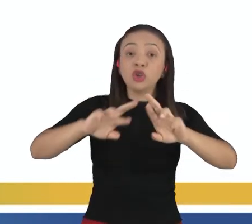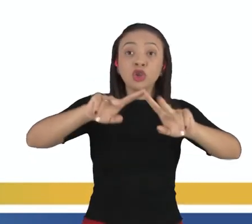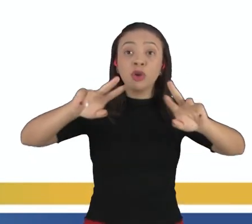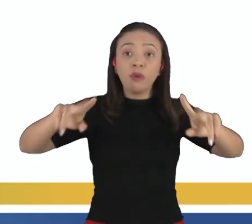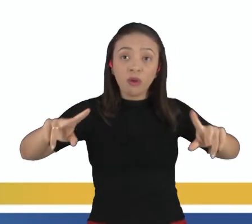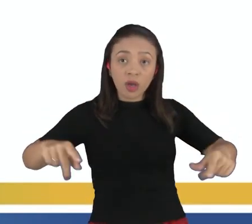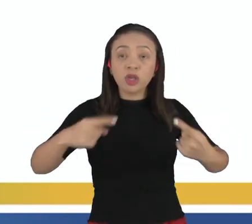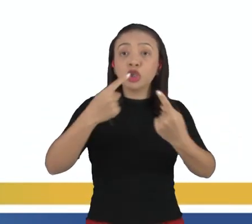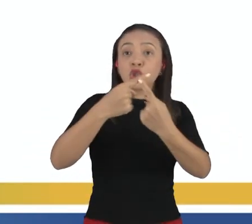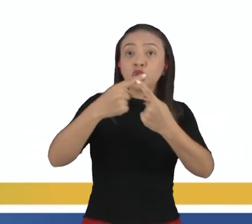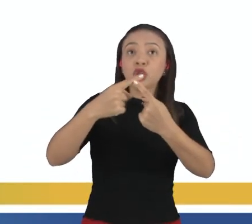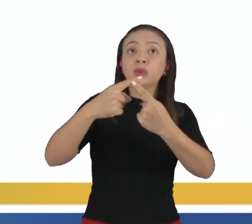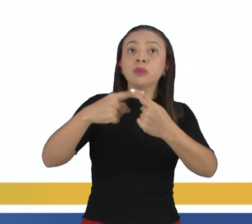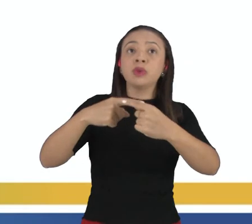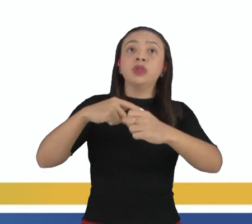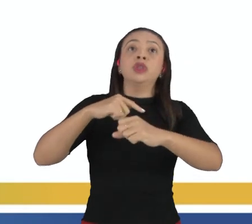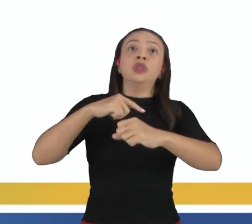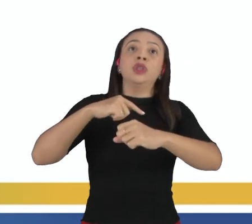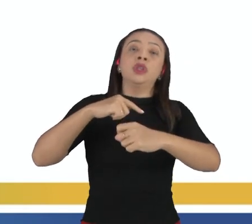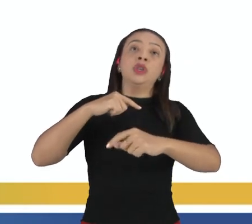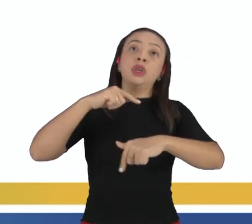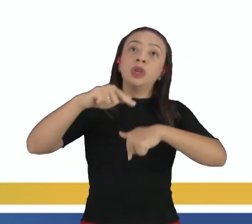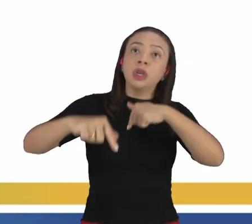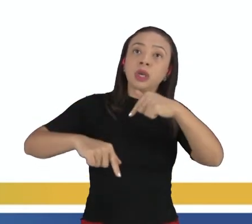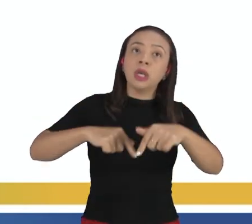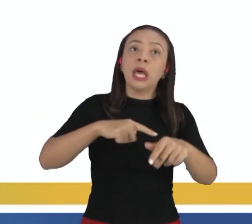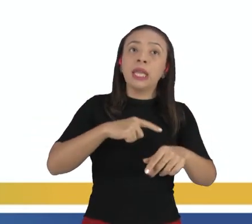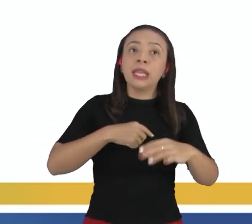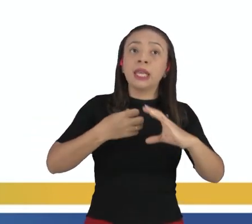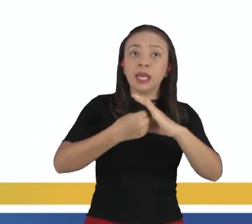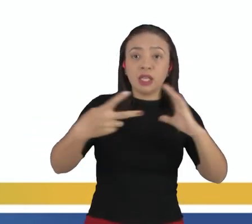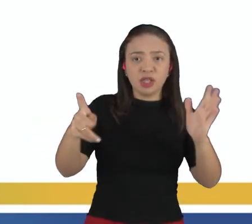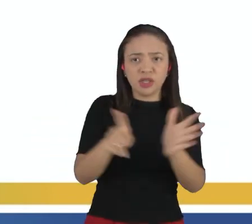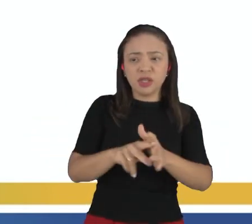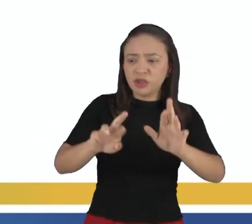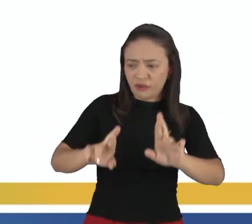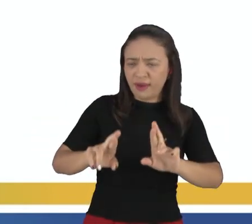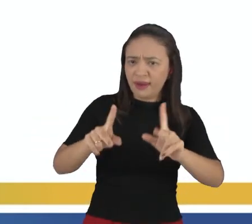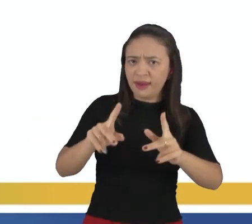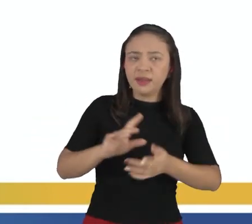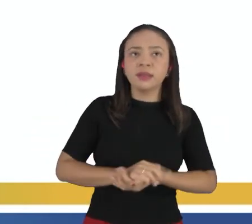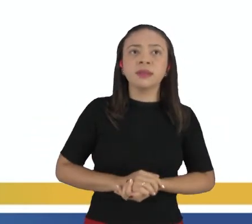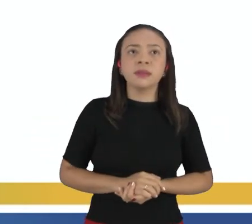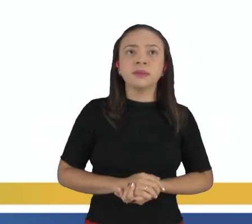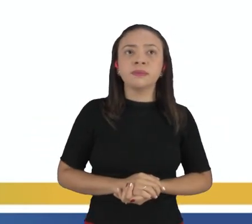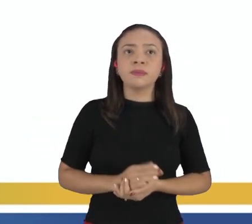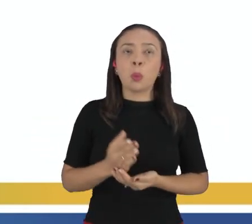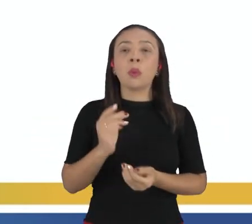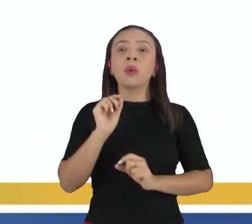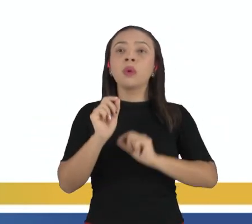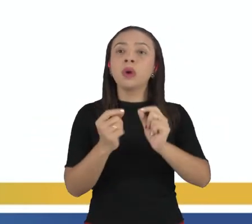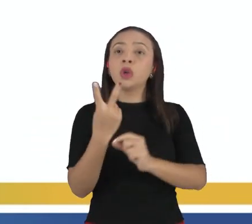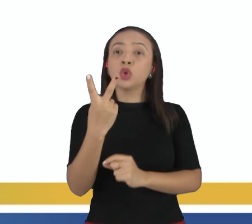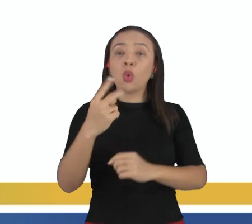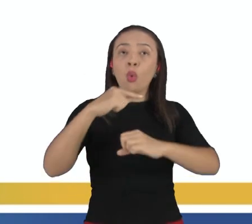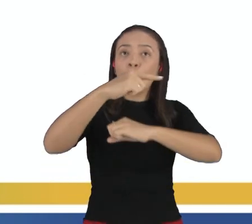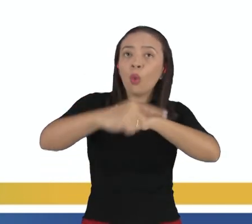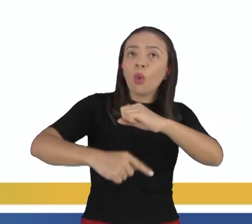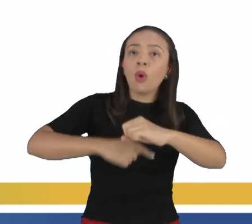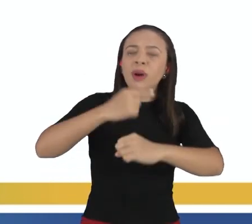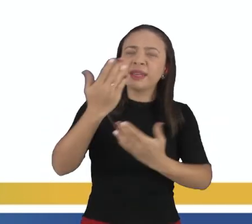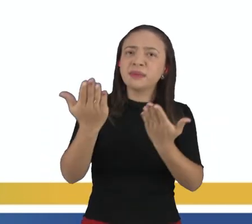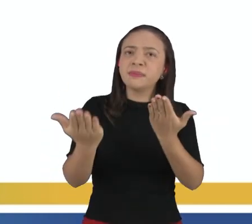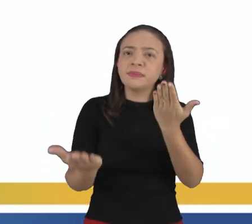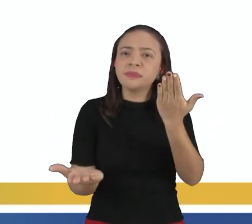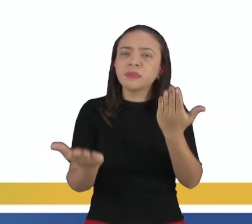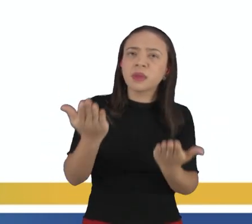elementos químicos apresentam propriedades diferentes uns dos outros? O peso relativo de dois átomos podem ser